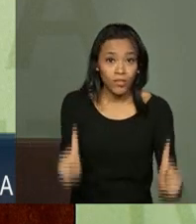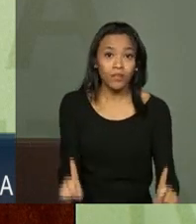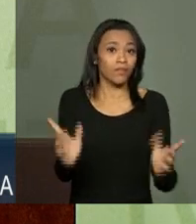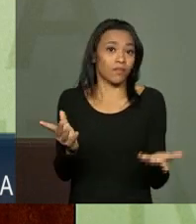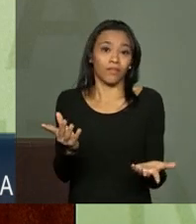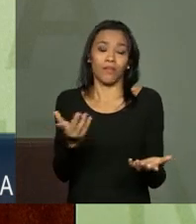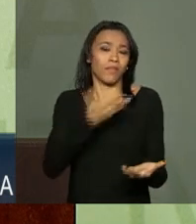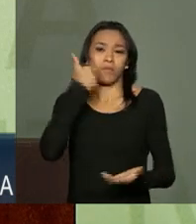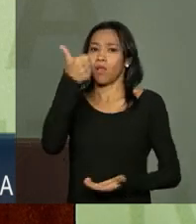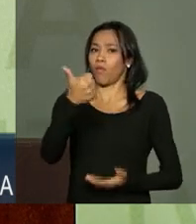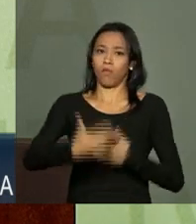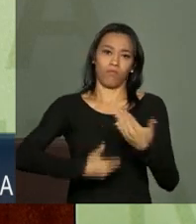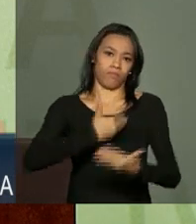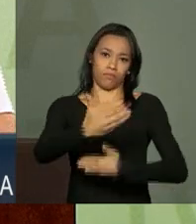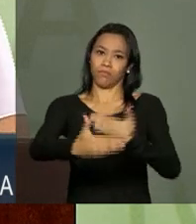dúvida, muito melhor.